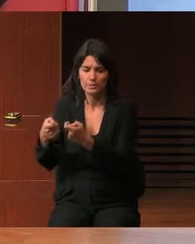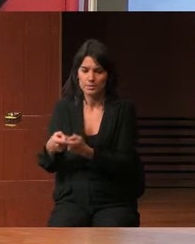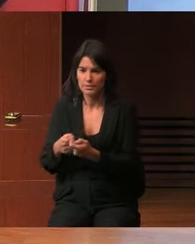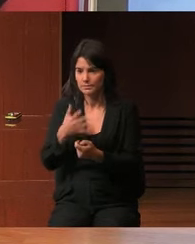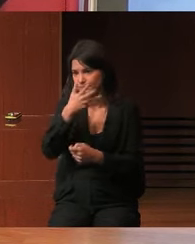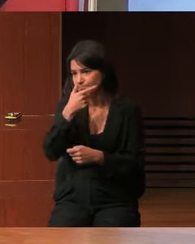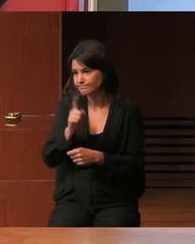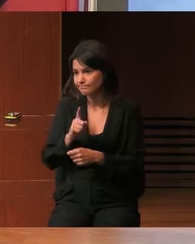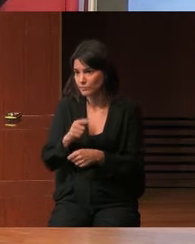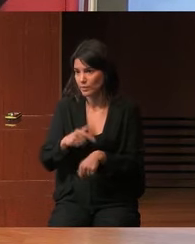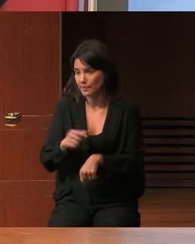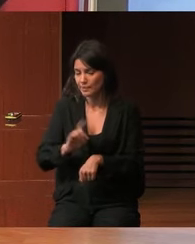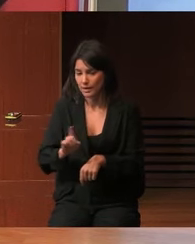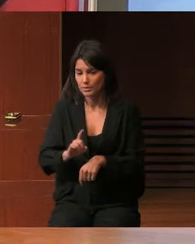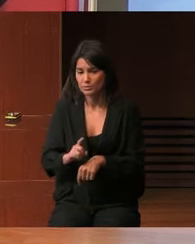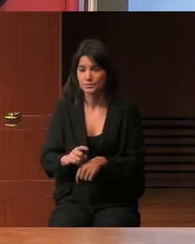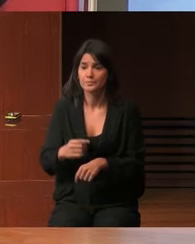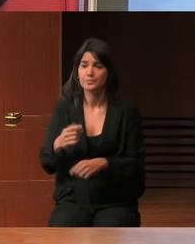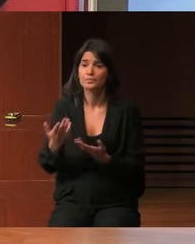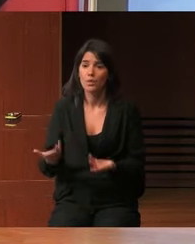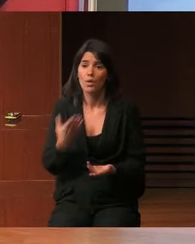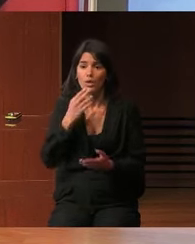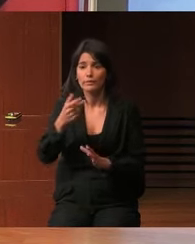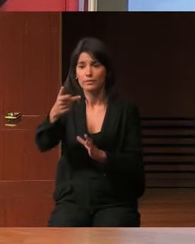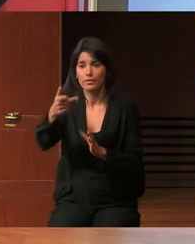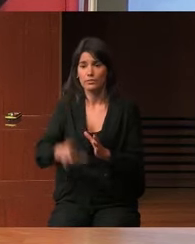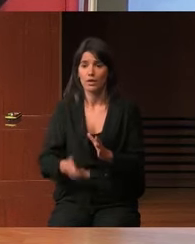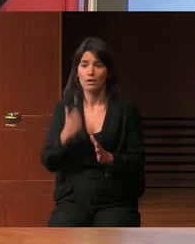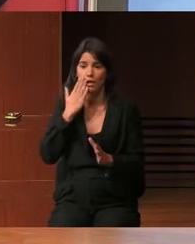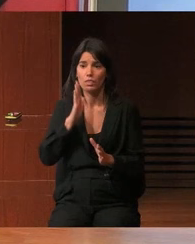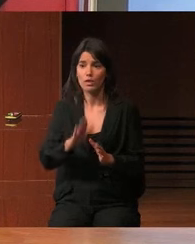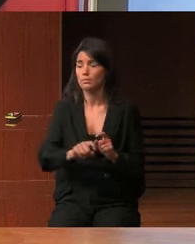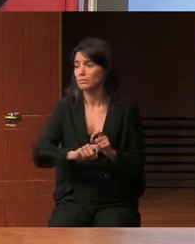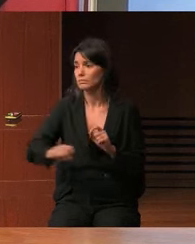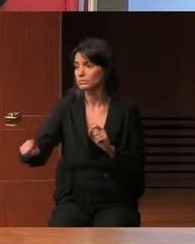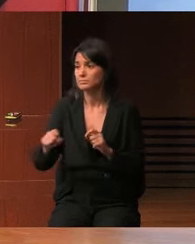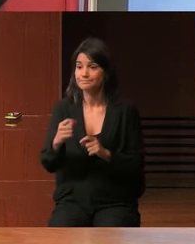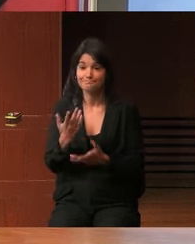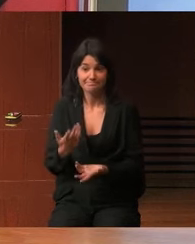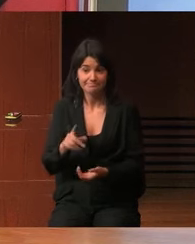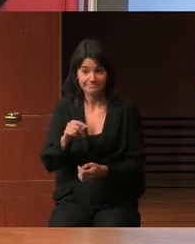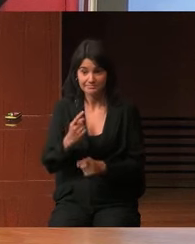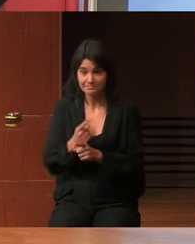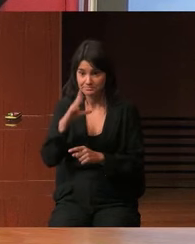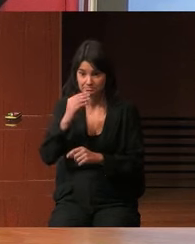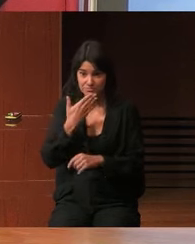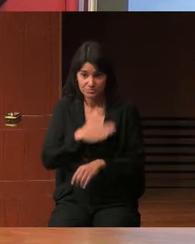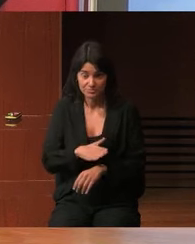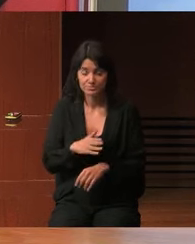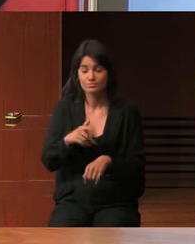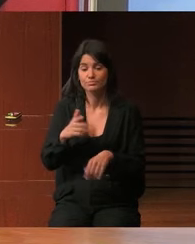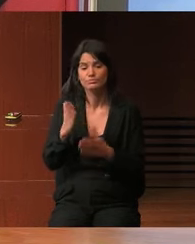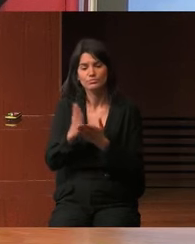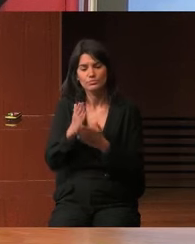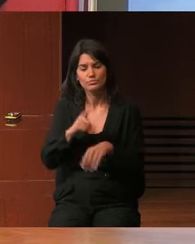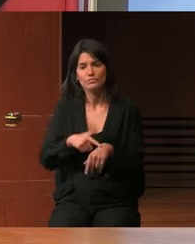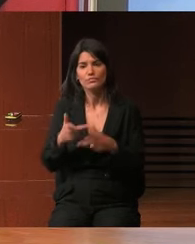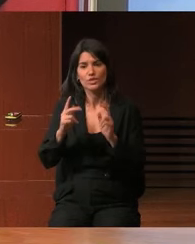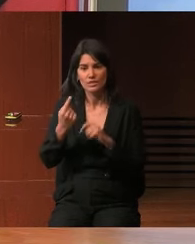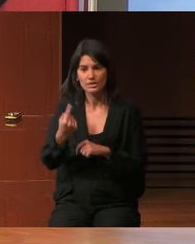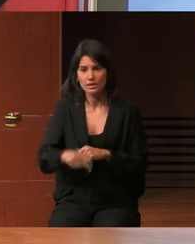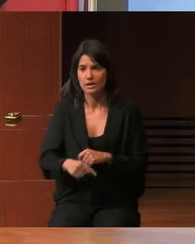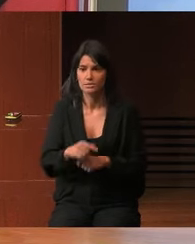os meninos teriam de estar lá em regime de internato e, mesmo assim, não sei se chegaria. E, portanto, no tempo que a escola tem disponível, não é